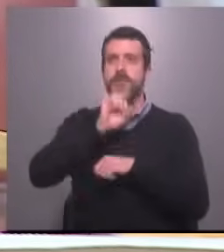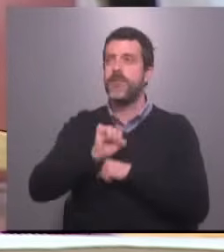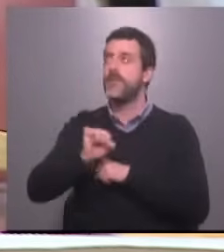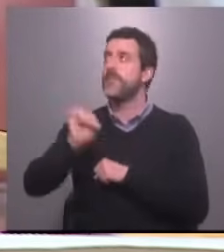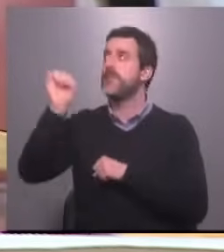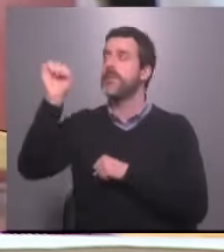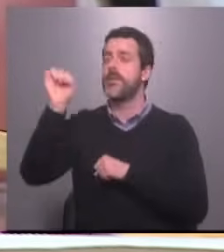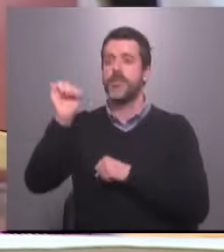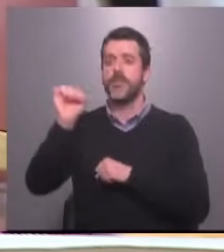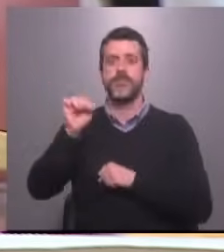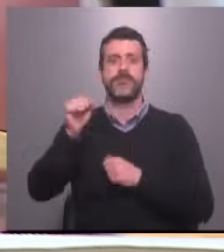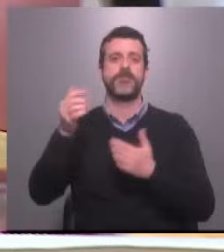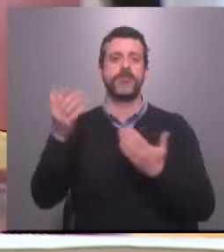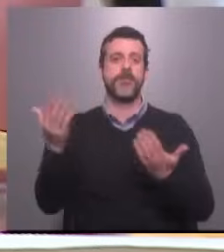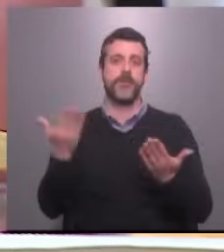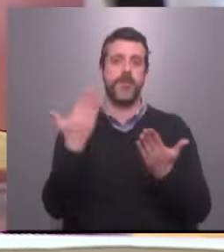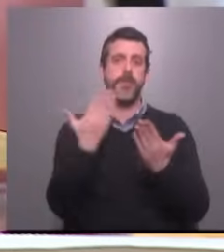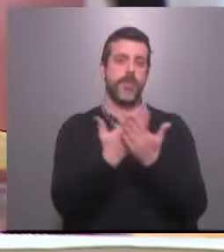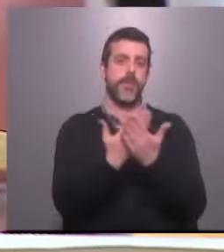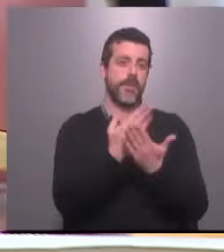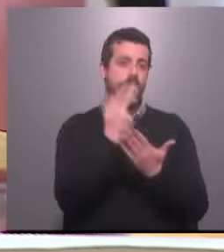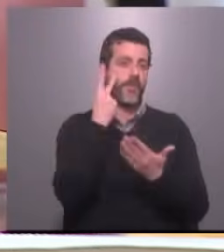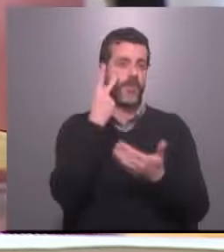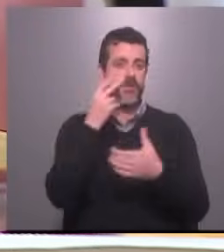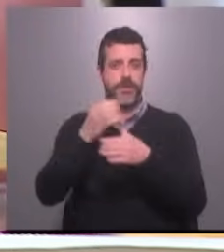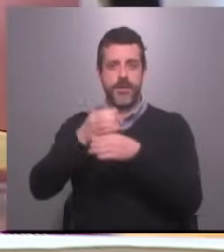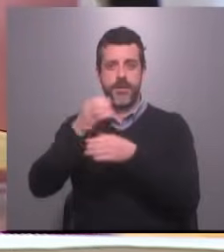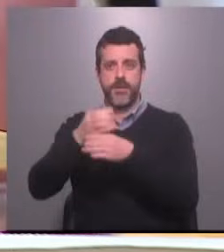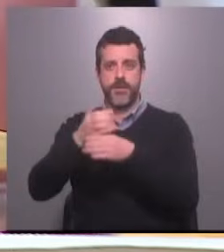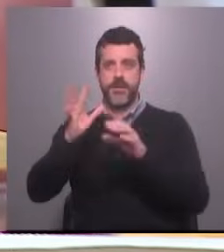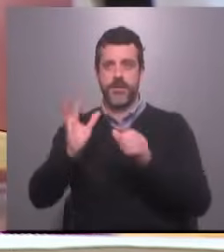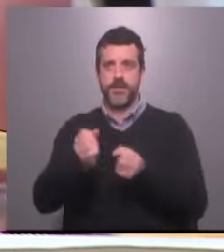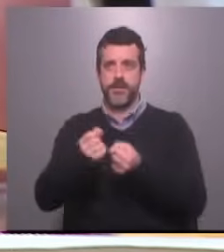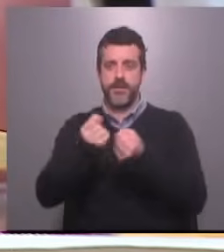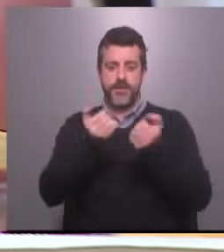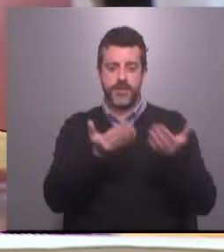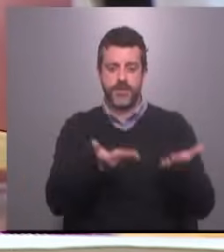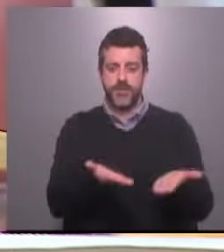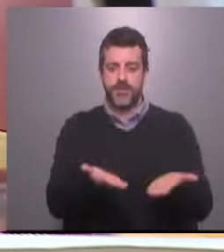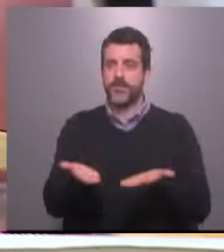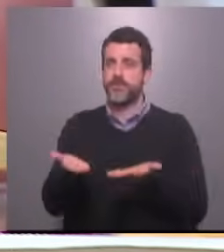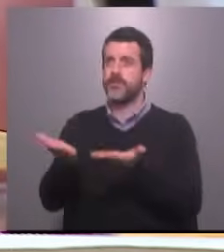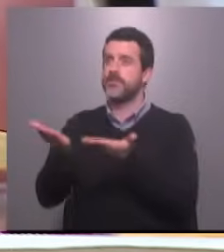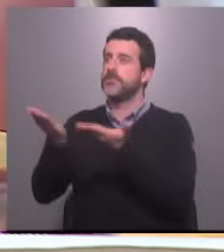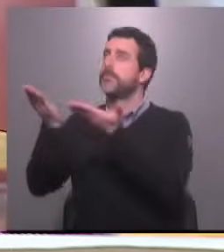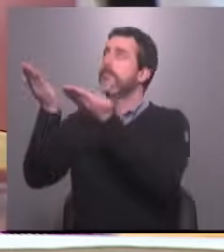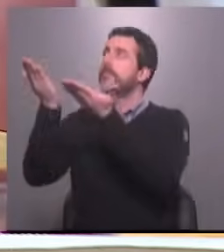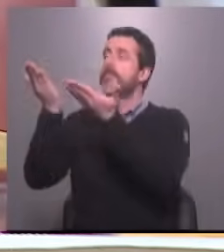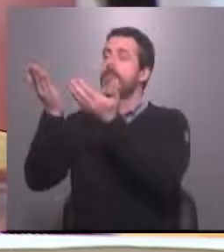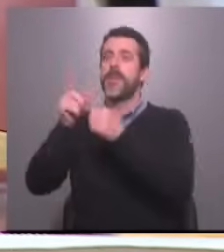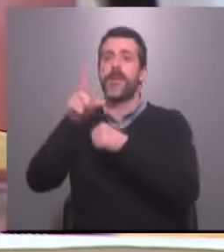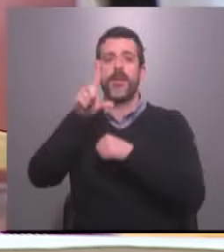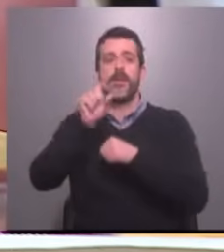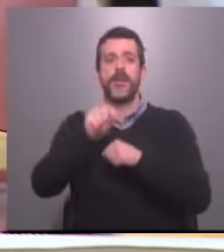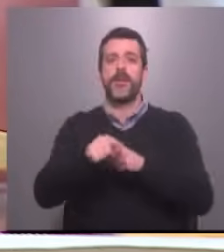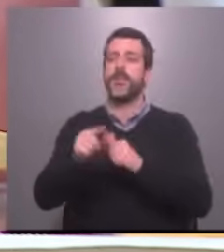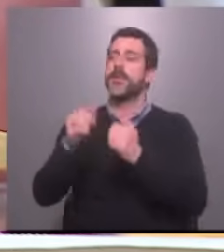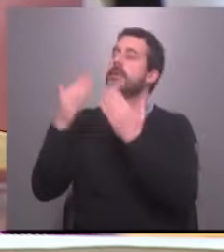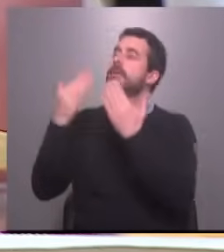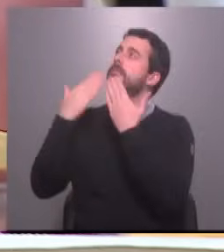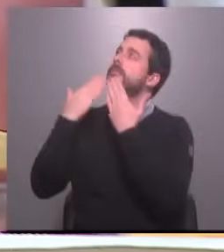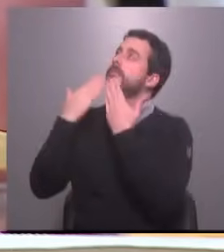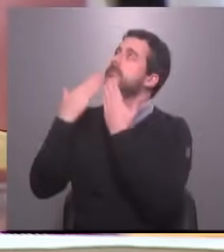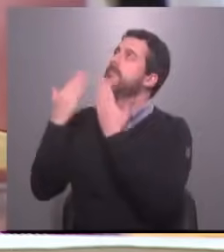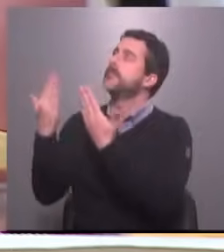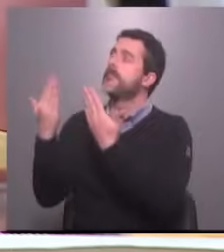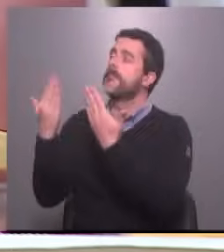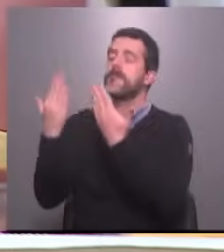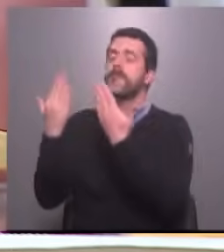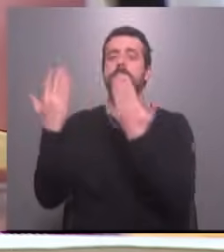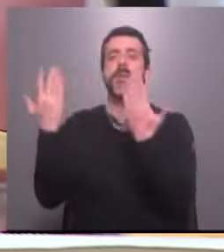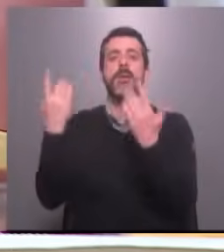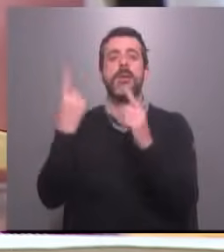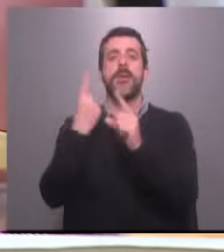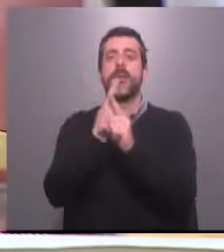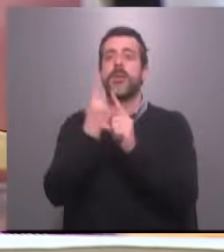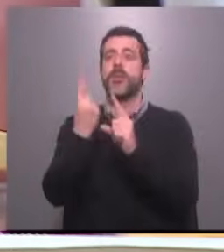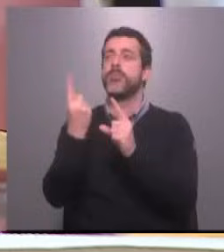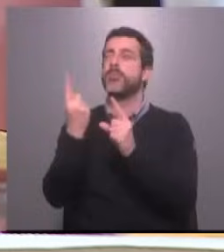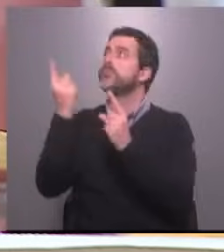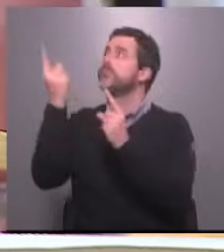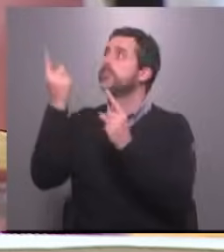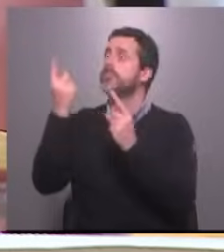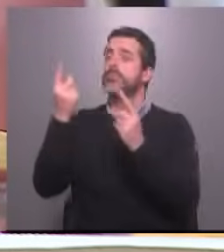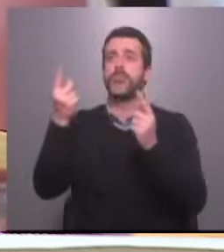Ressurreição de vosso Filho, nós vos oferecemos o pão da vida e o cálice da salvação e vos